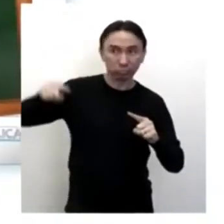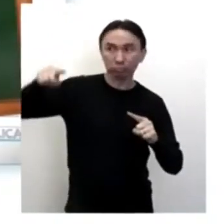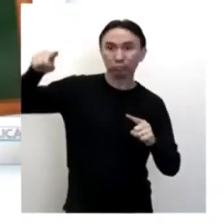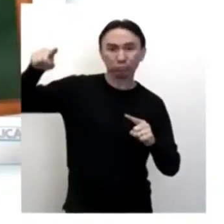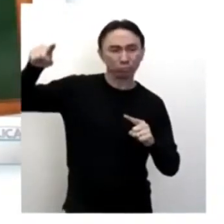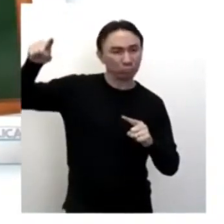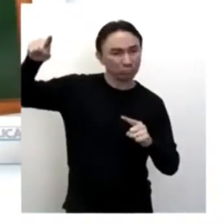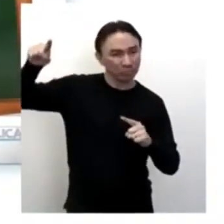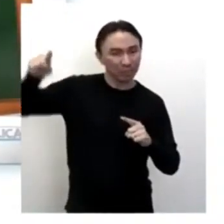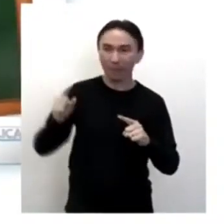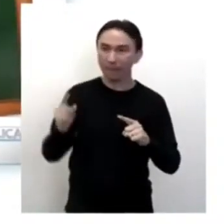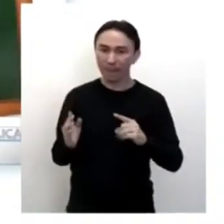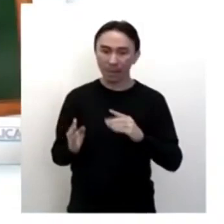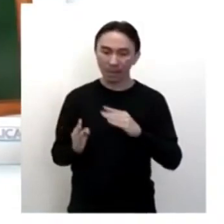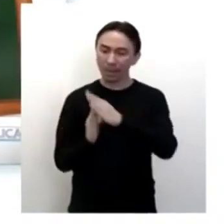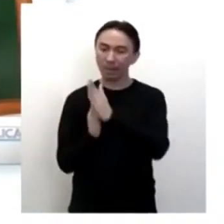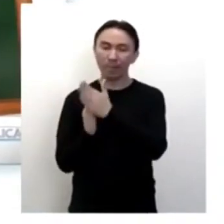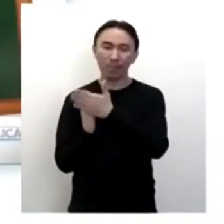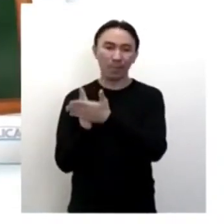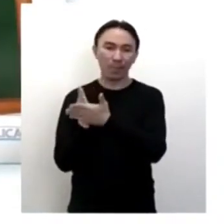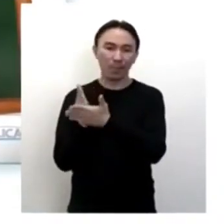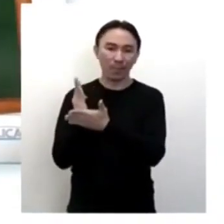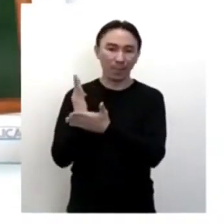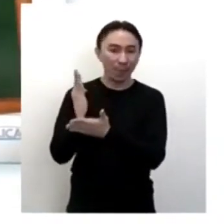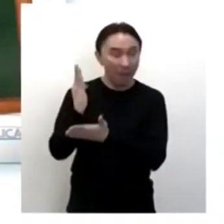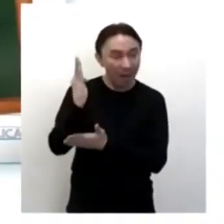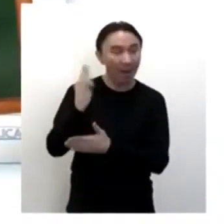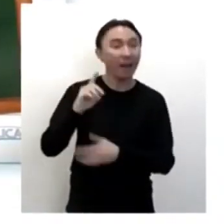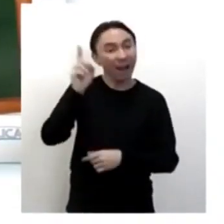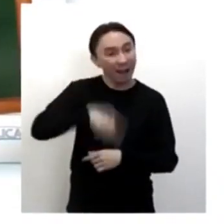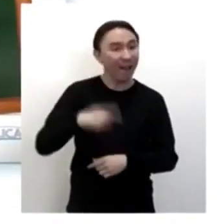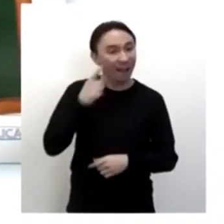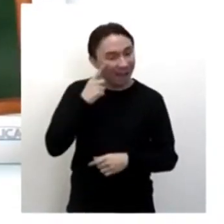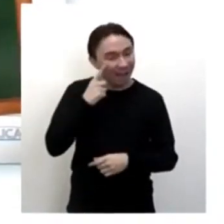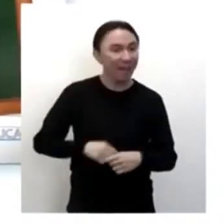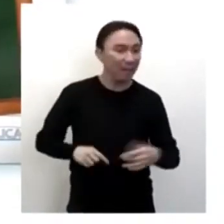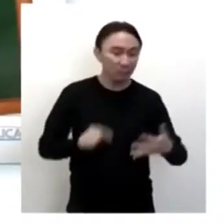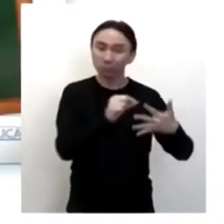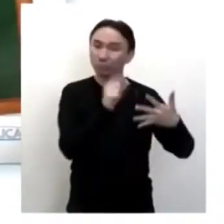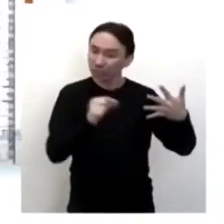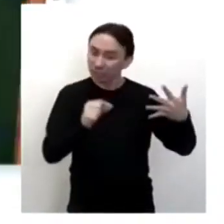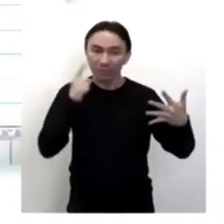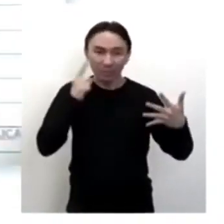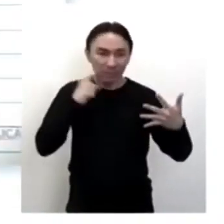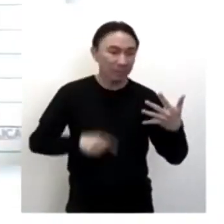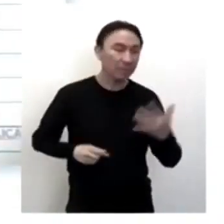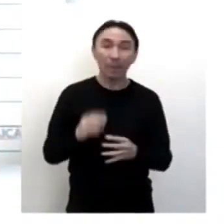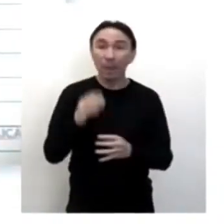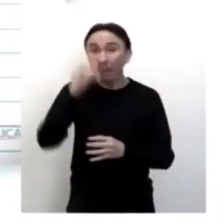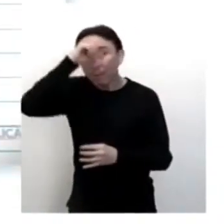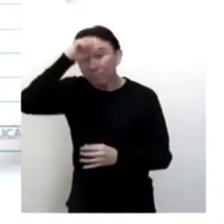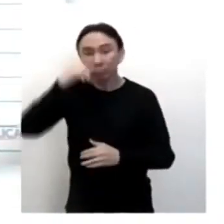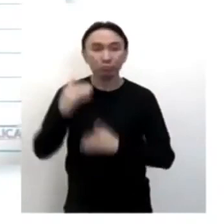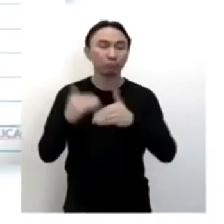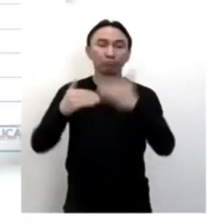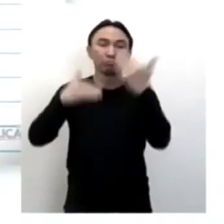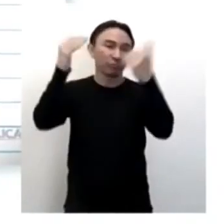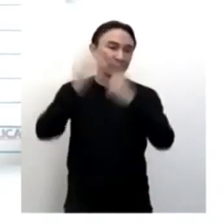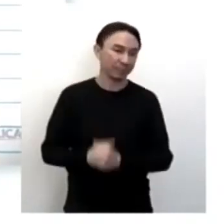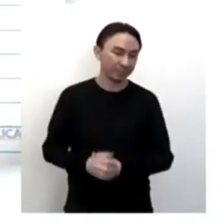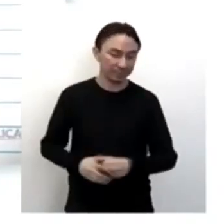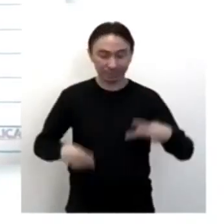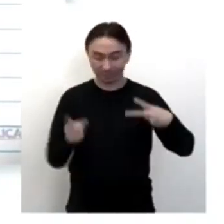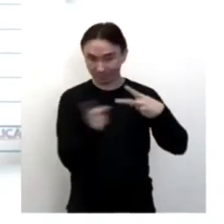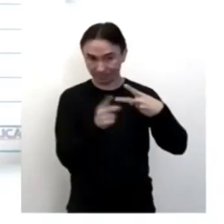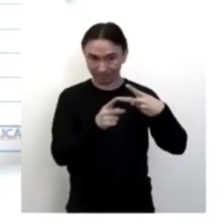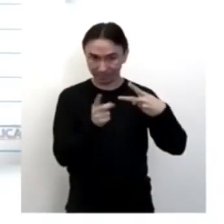de correção, podemos dizer que isso é um indicativo de que houve melhora na aprendizagem. Vamos analisar agora desenvolvimento. Aqui,